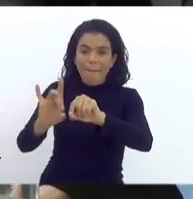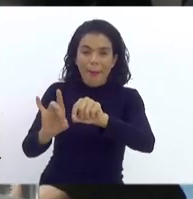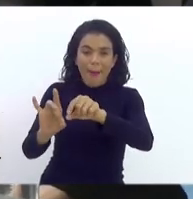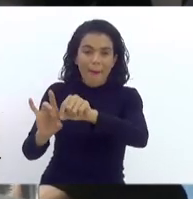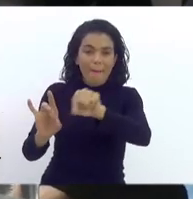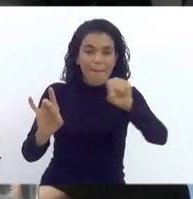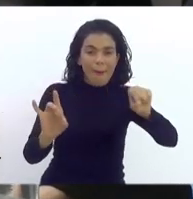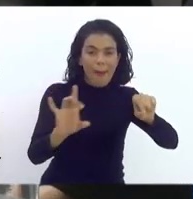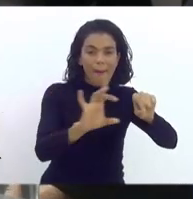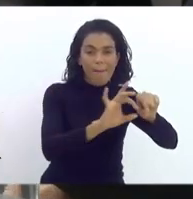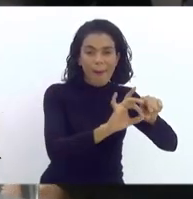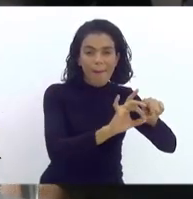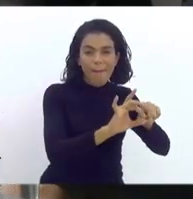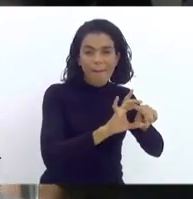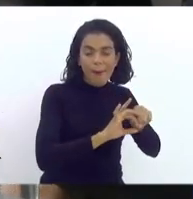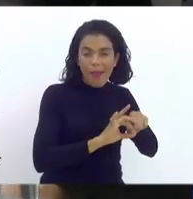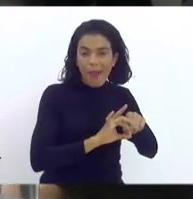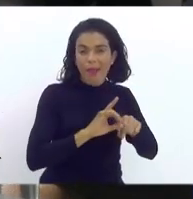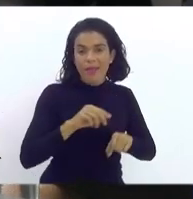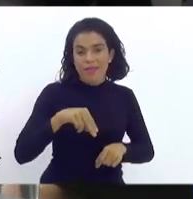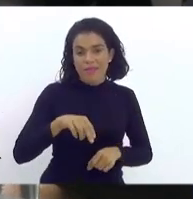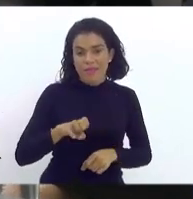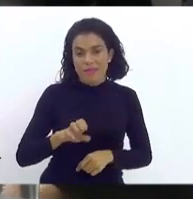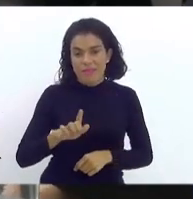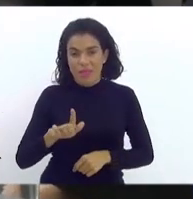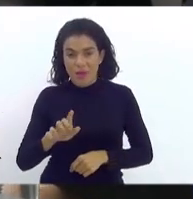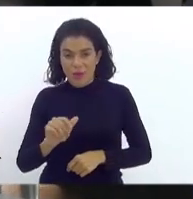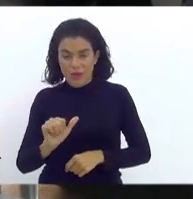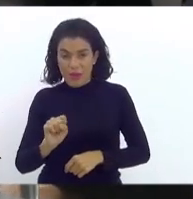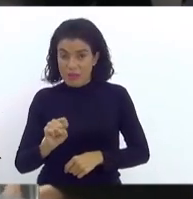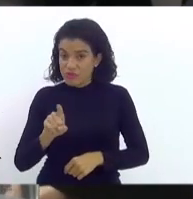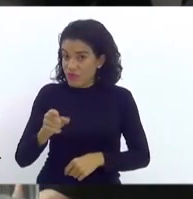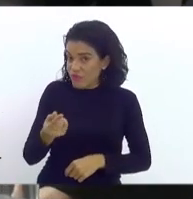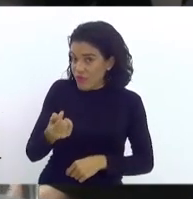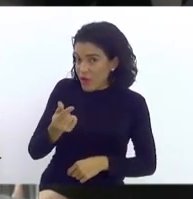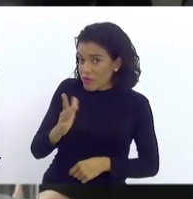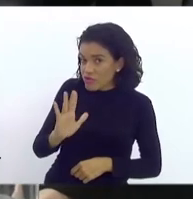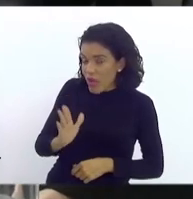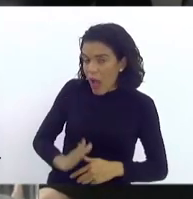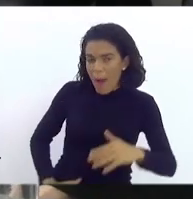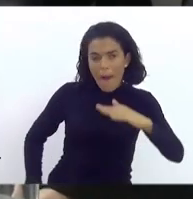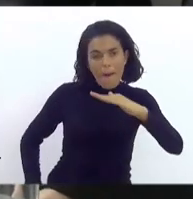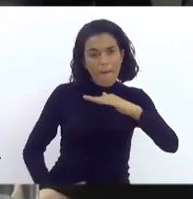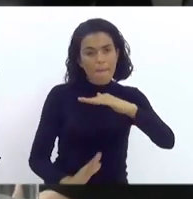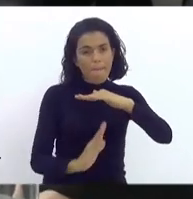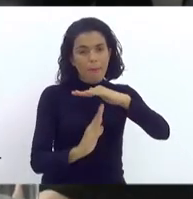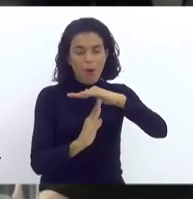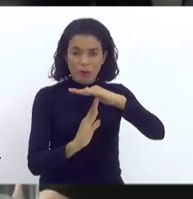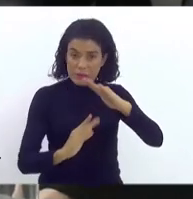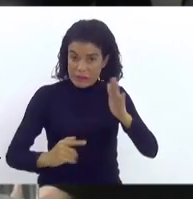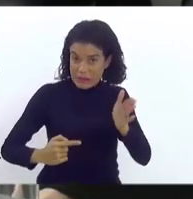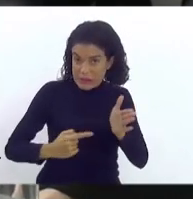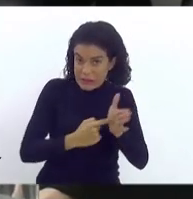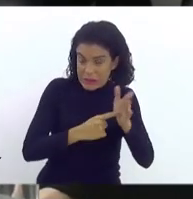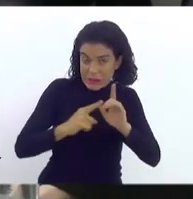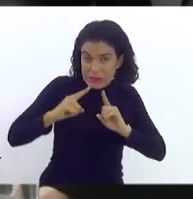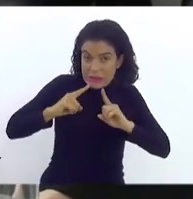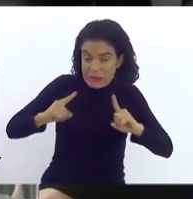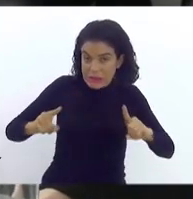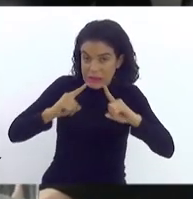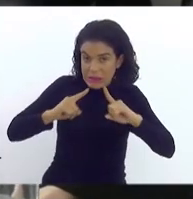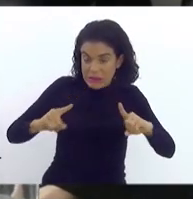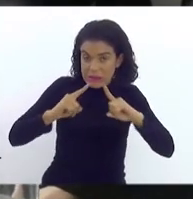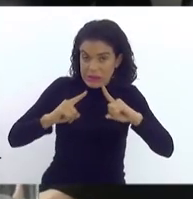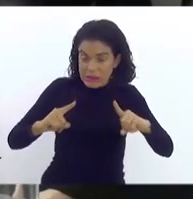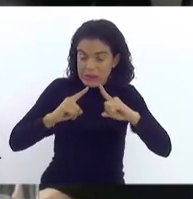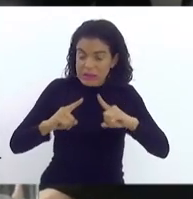Neogás. O valor já chegou para mim em denúncia de alguns revendedores